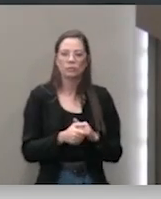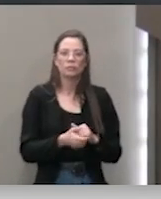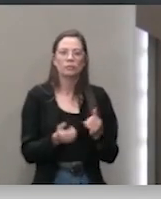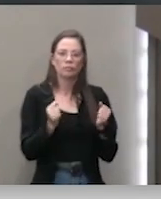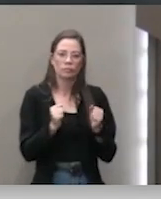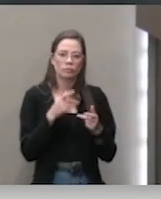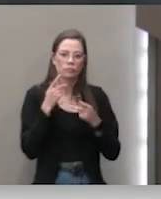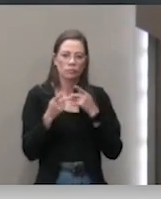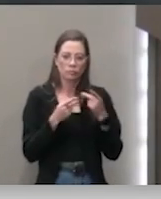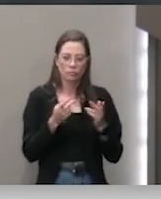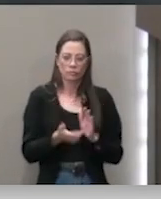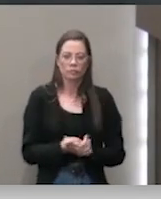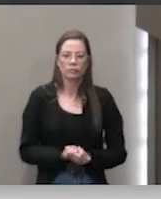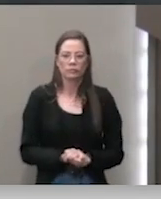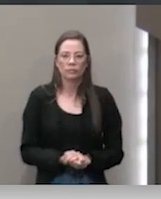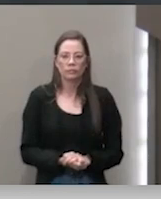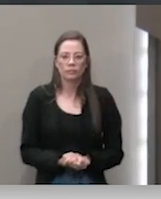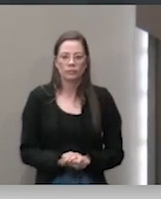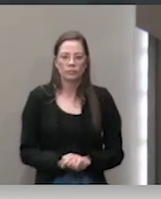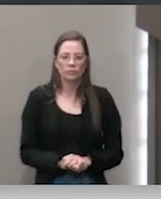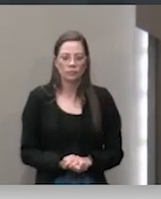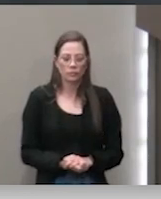pauta.